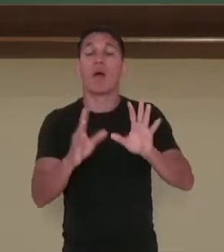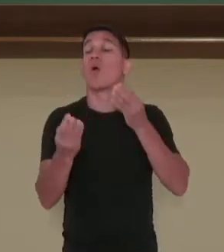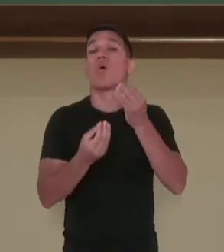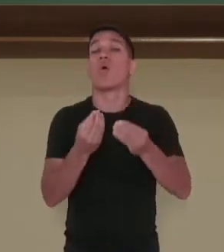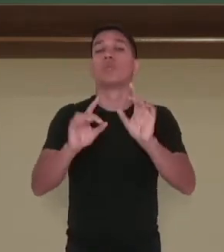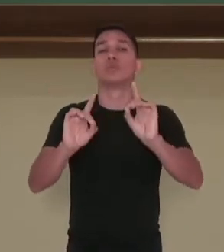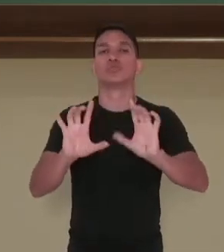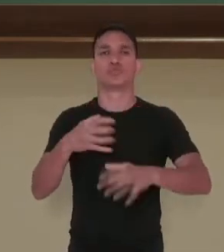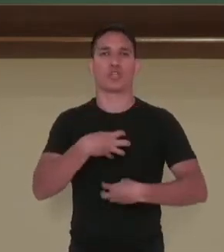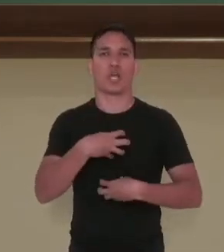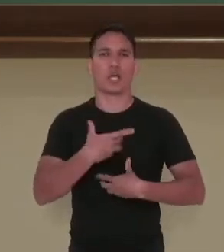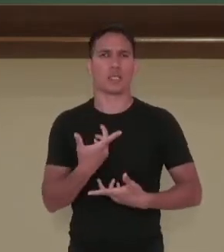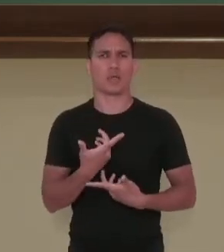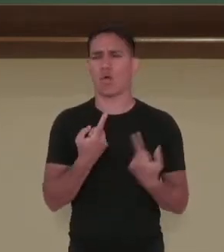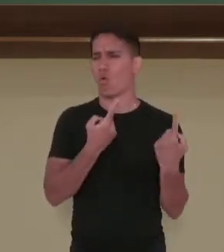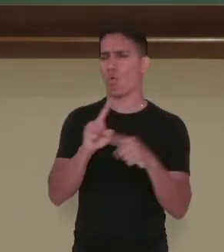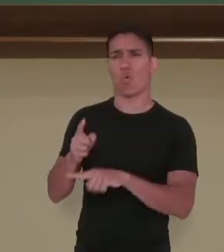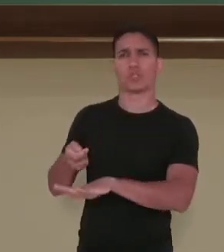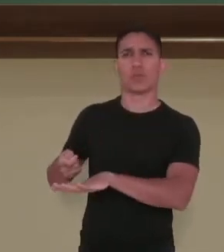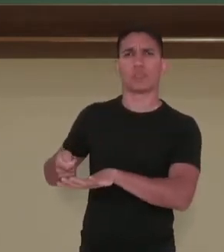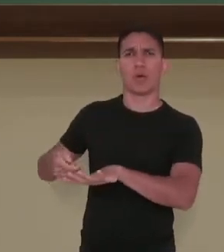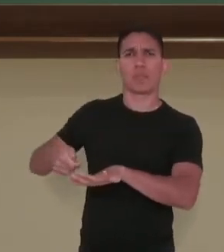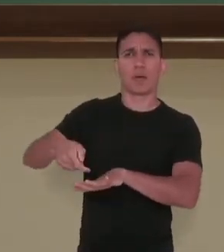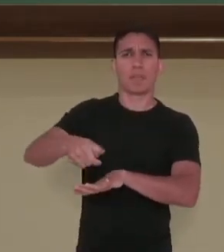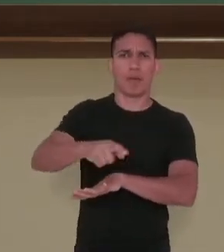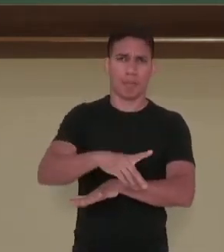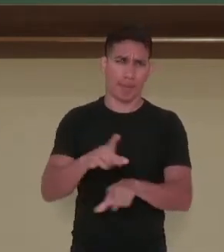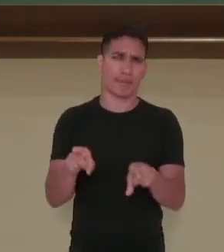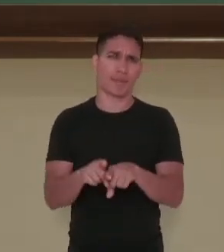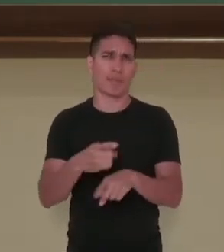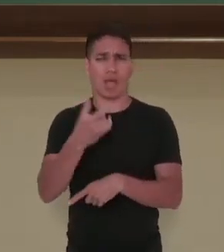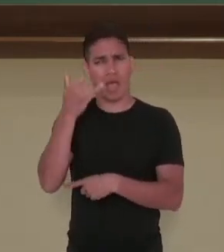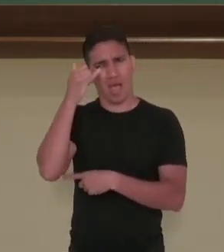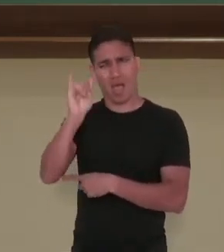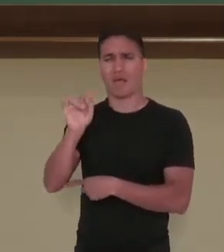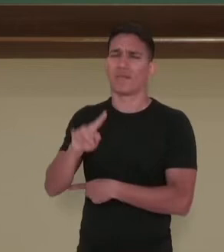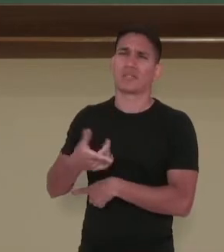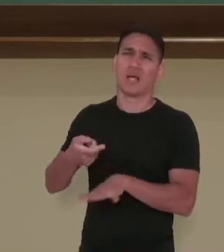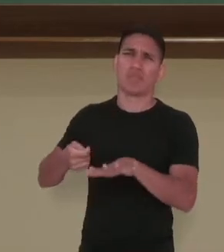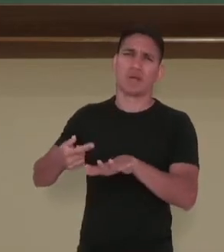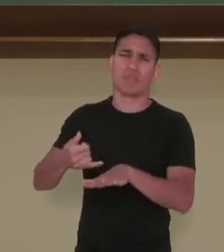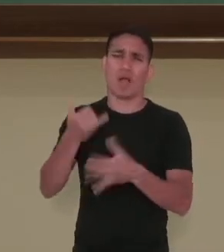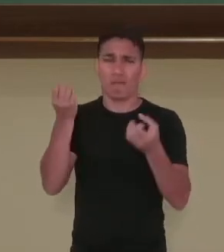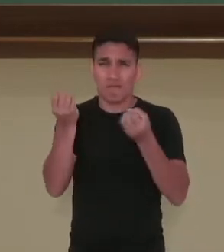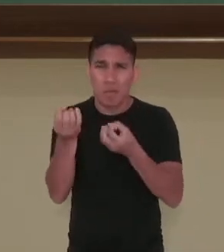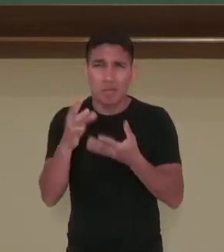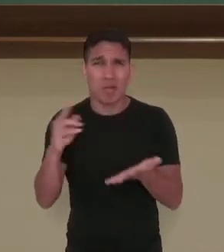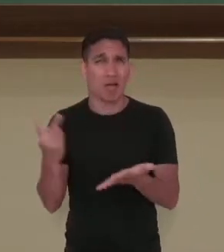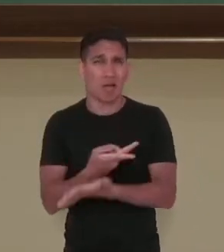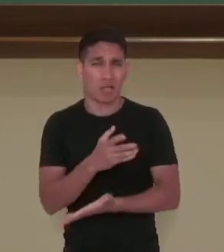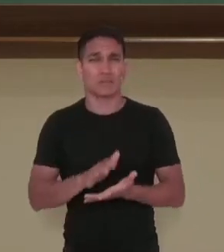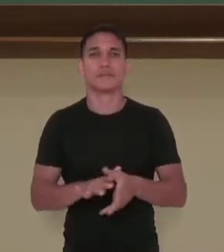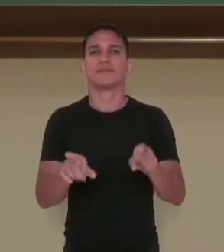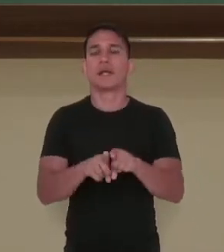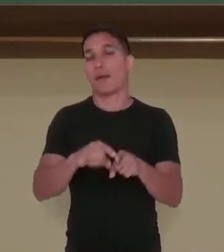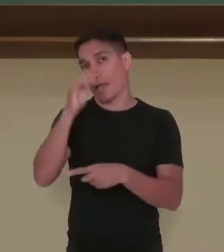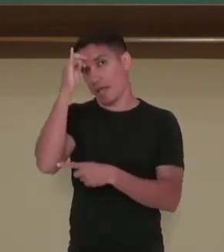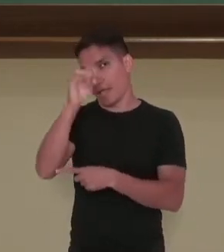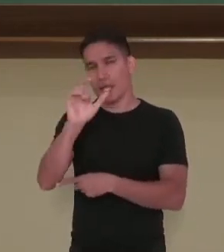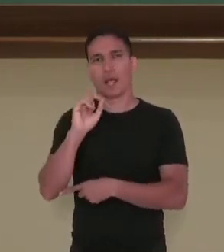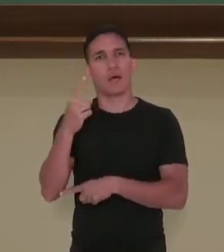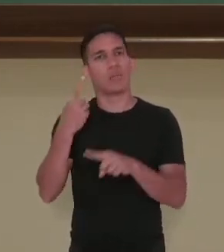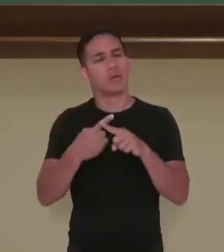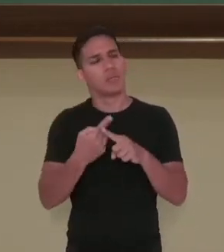maneira? Combatendo as fake news, né? As notícias falsas e, sobretudo, evitando de não